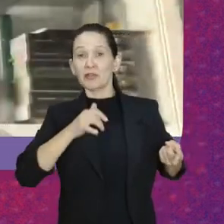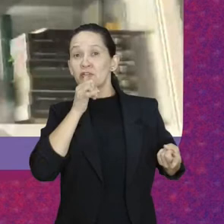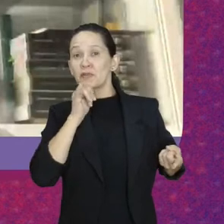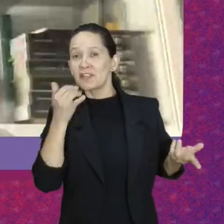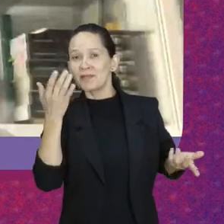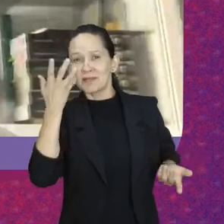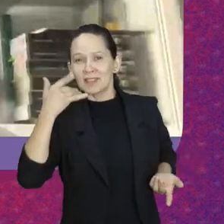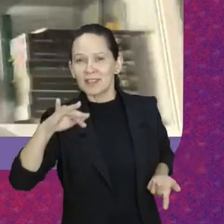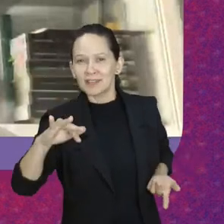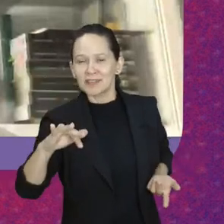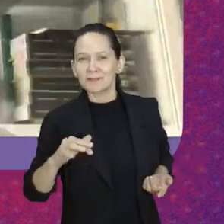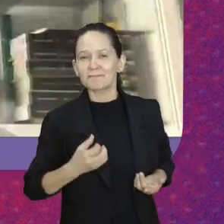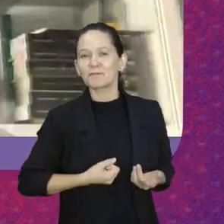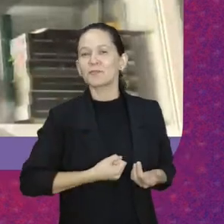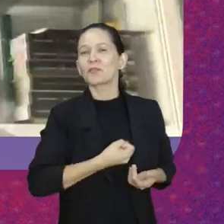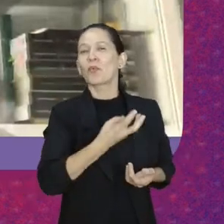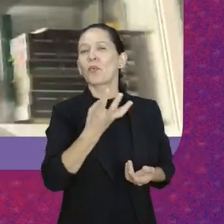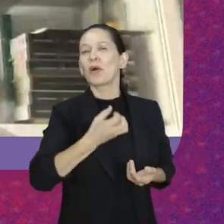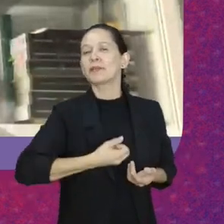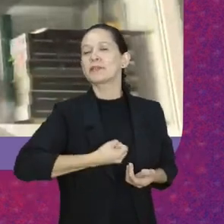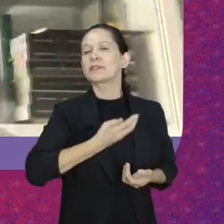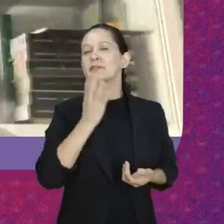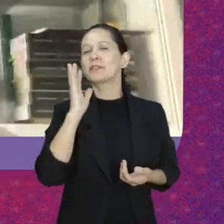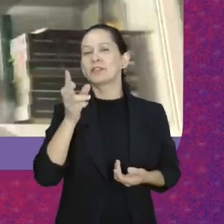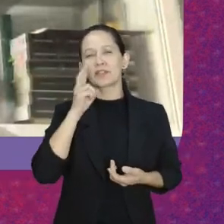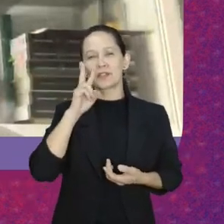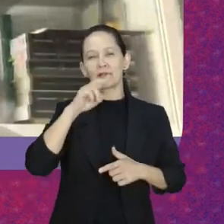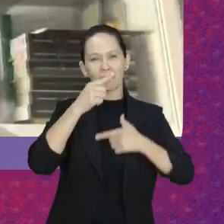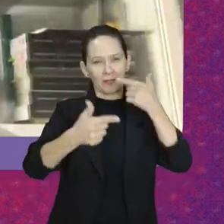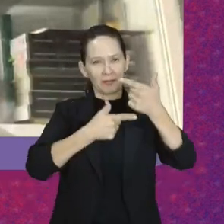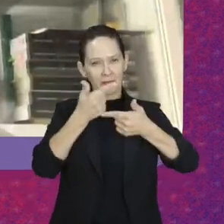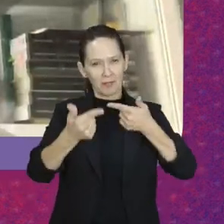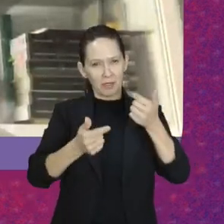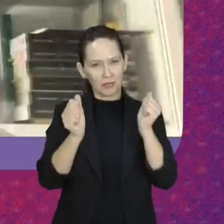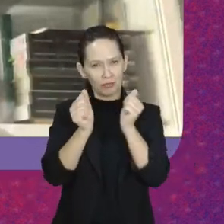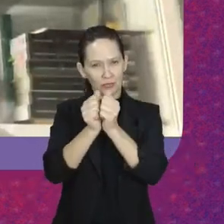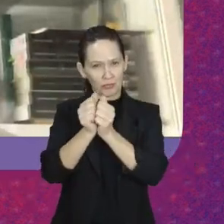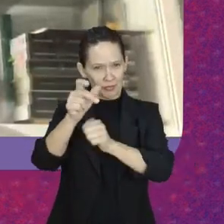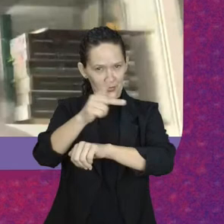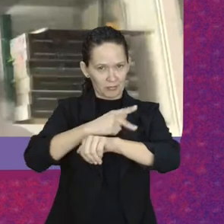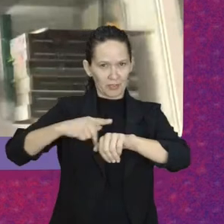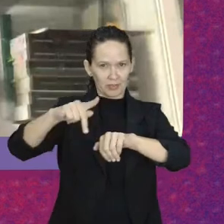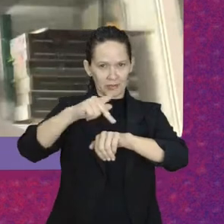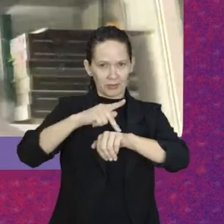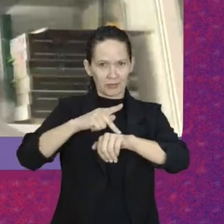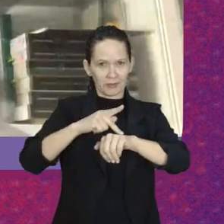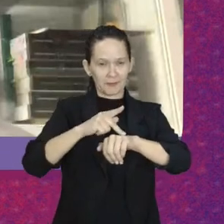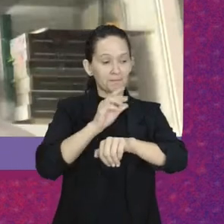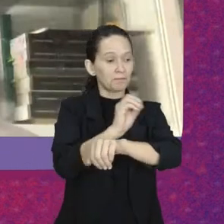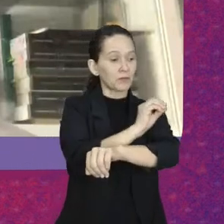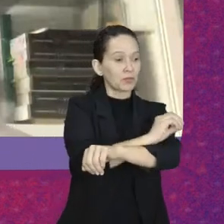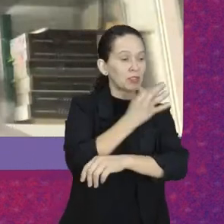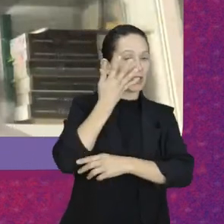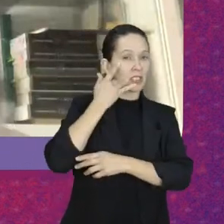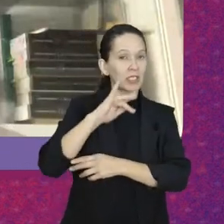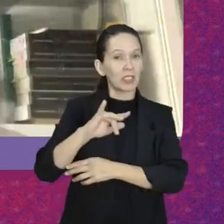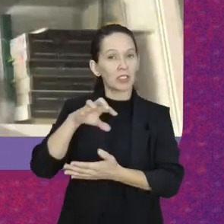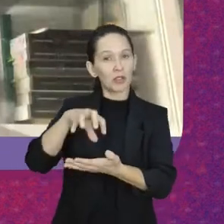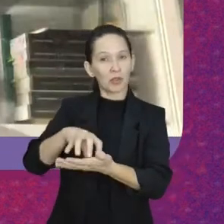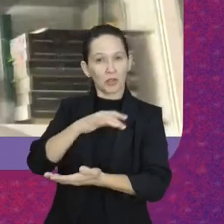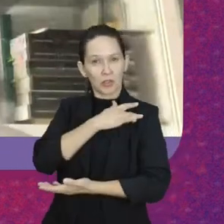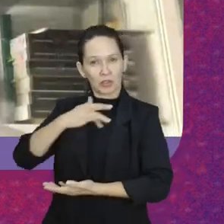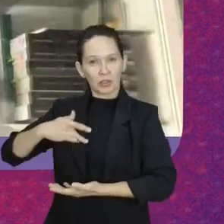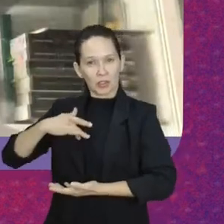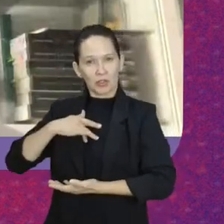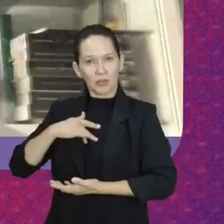Quantas situações nós tivemos de trabalho integrado neste país entre a creche, o posto de saúde,